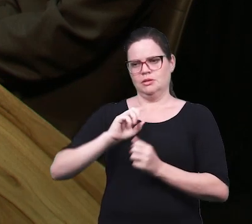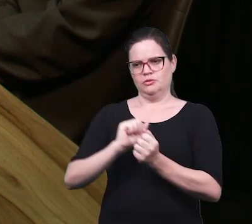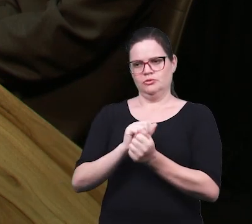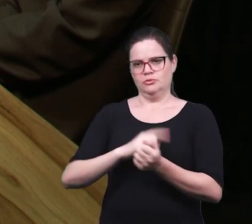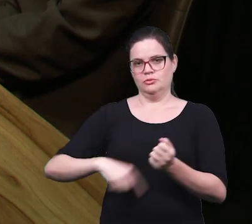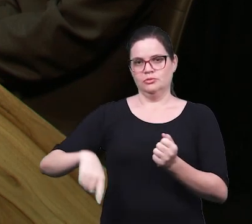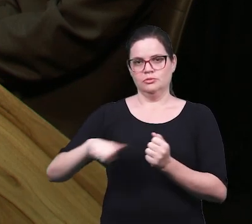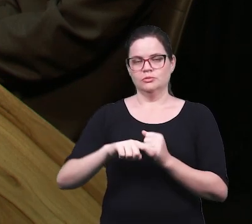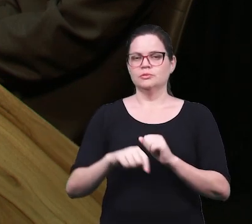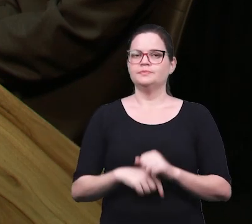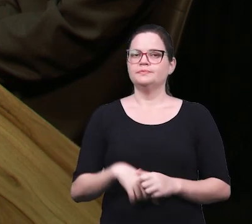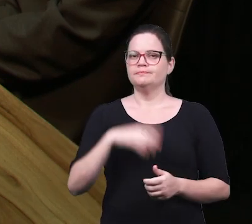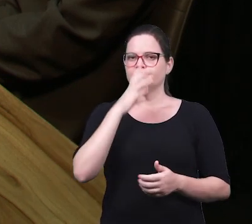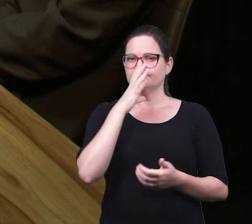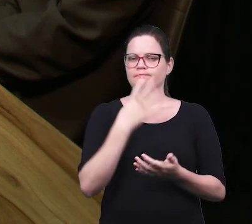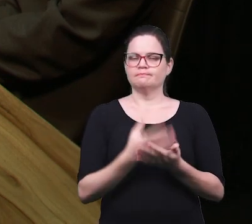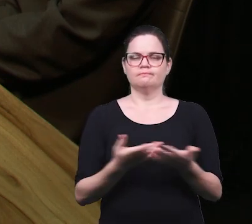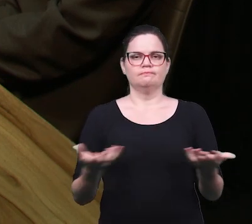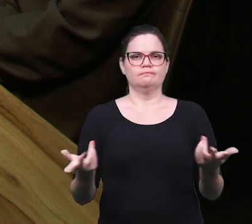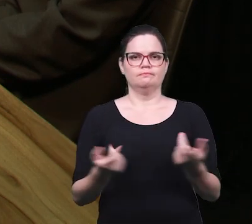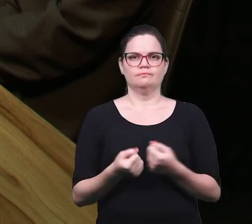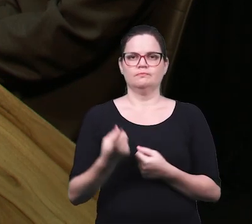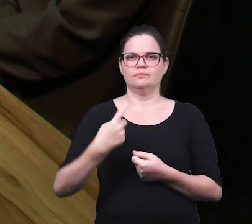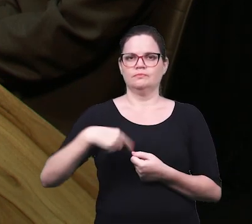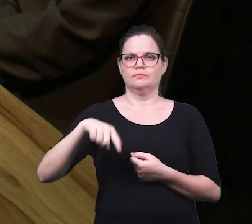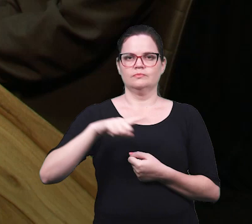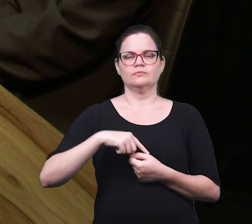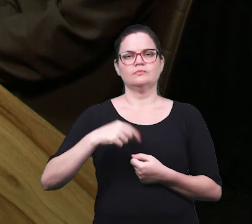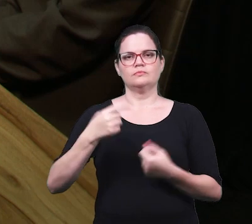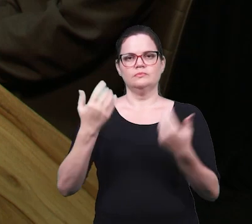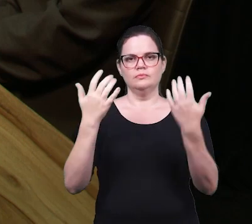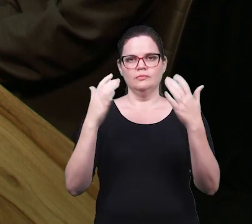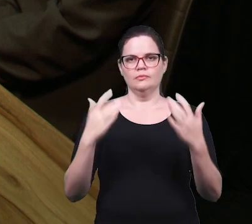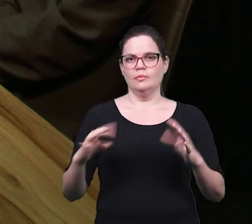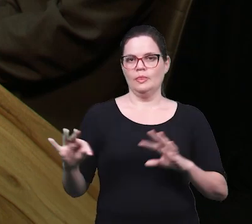para olhar, né, analisar a palavra, a riqueza que há na